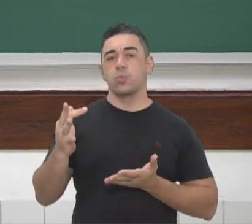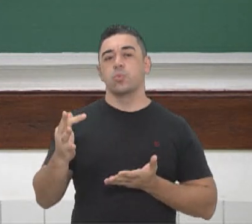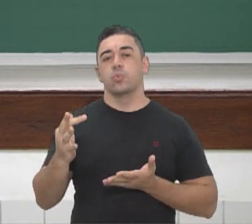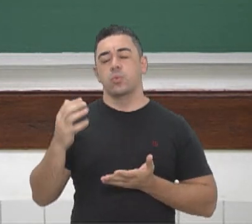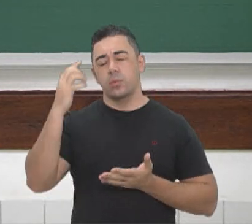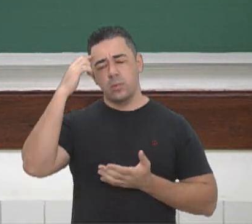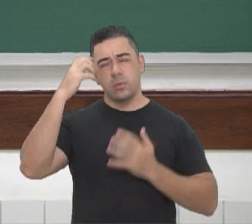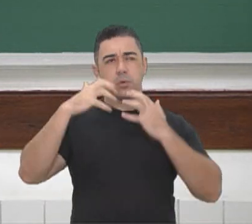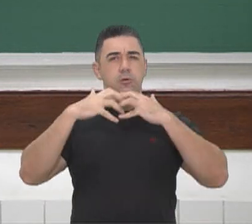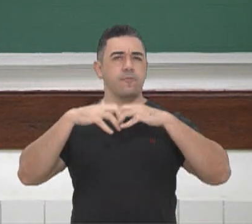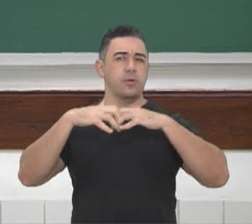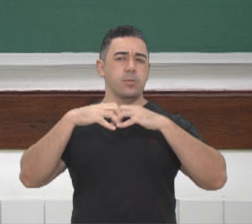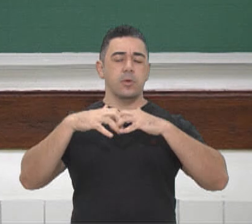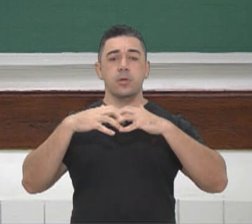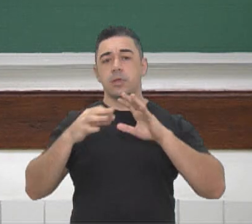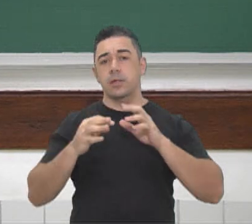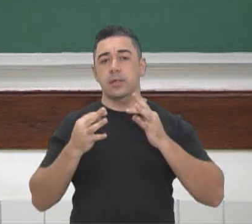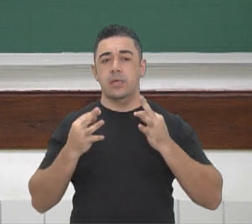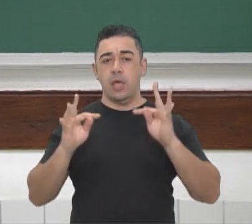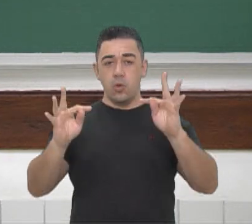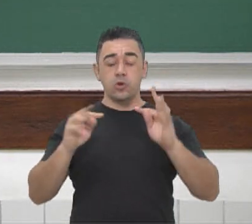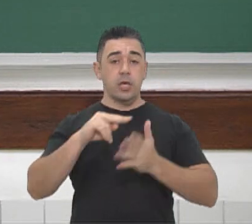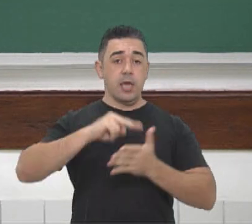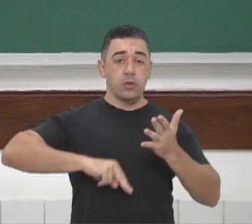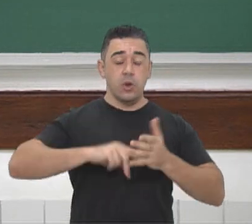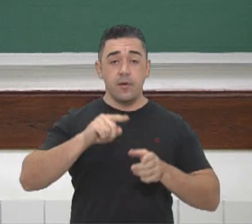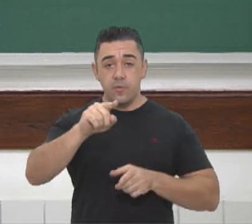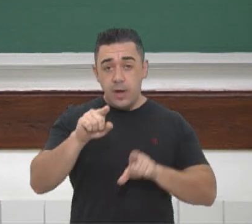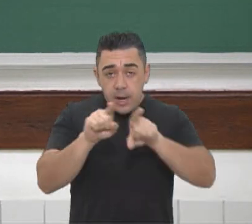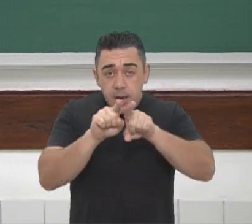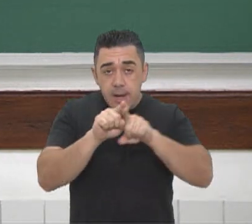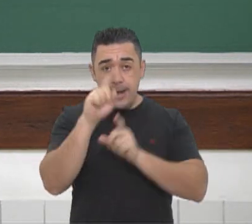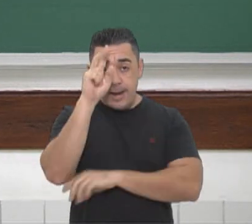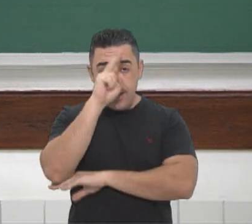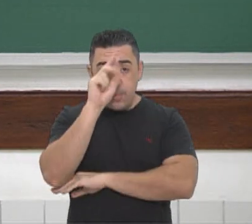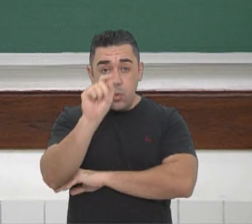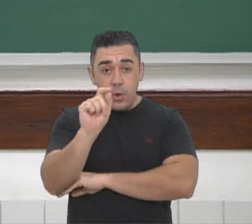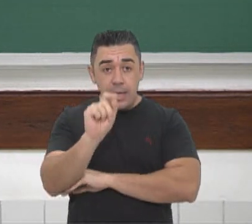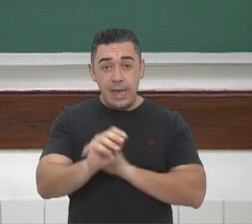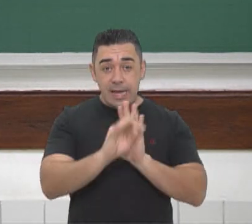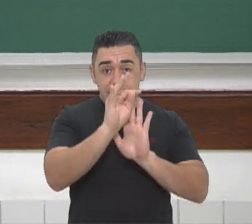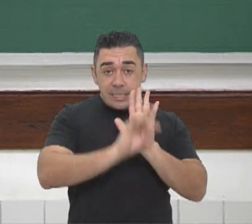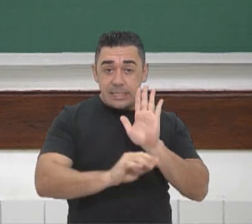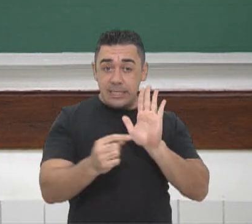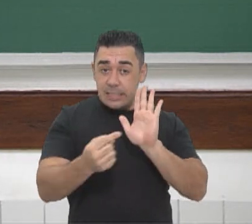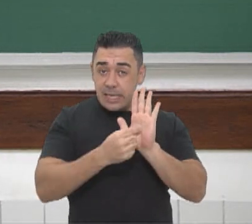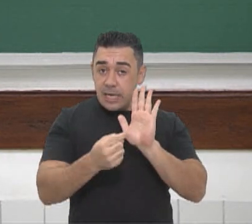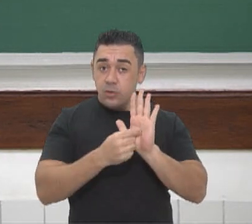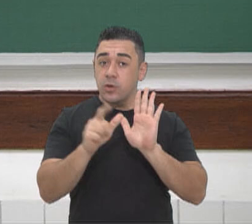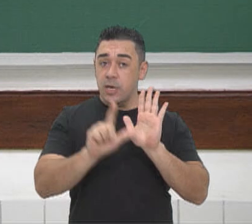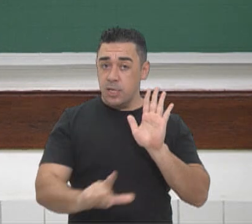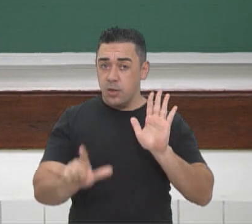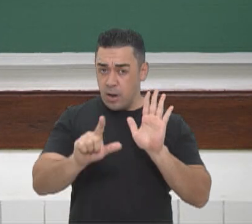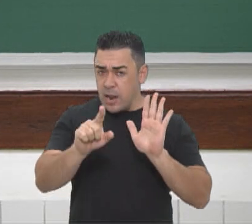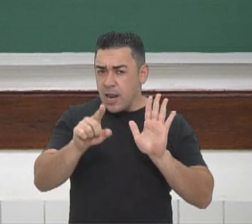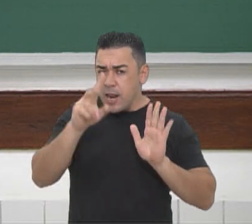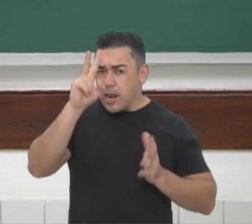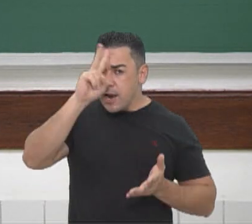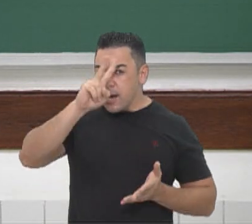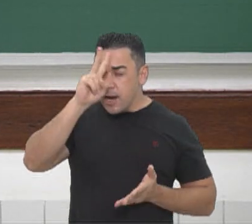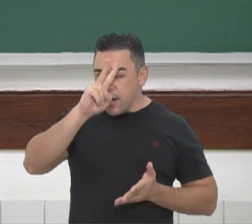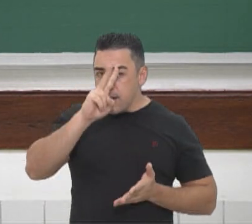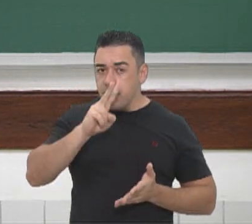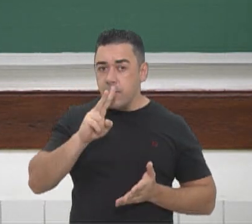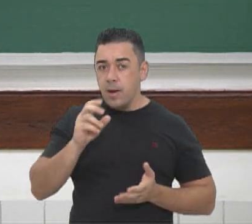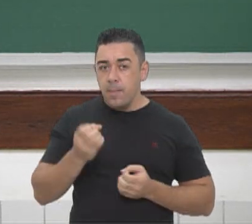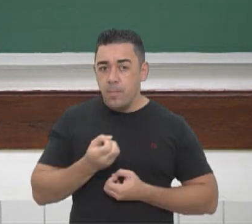reflexão sobre tecnologia, leitura, e vocês devem lembrar que nós trabalhamos um texto literário também. Lembram disso? Um poema